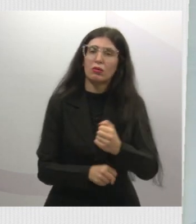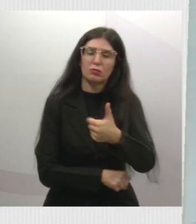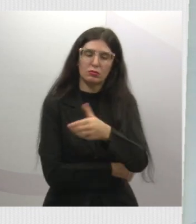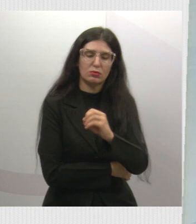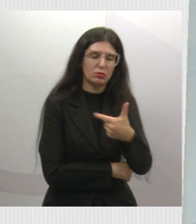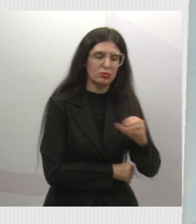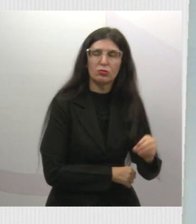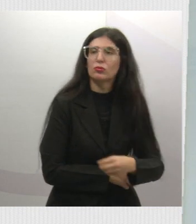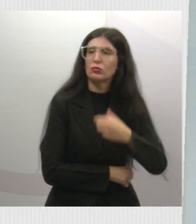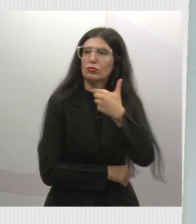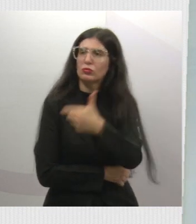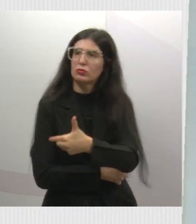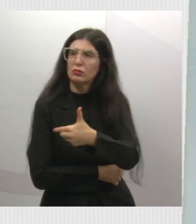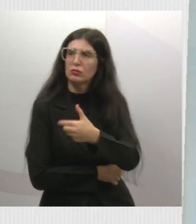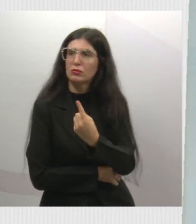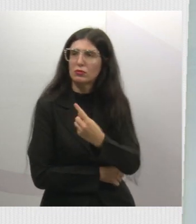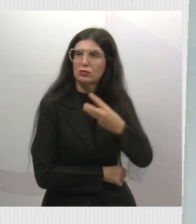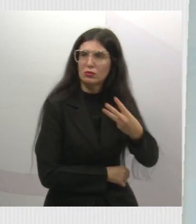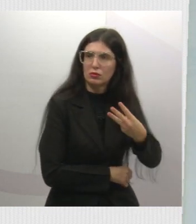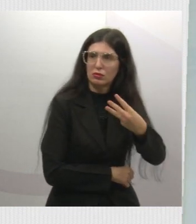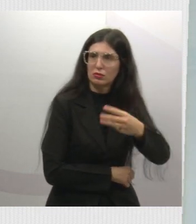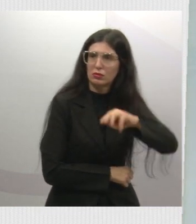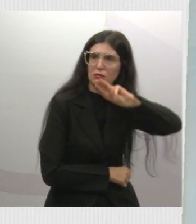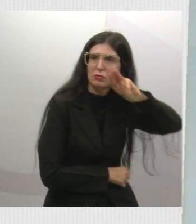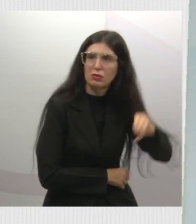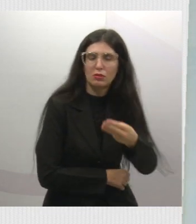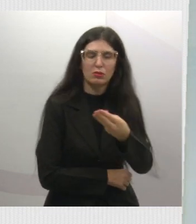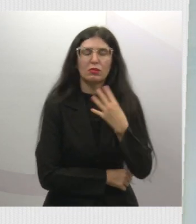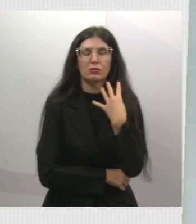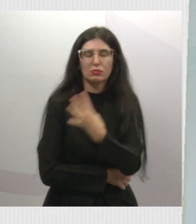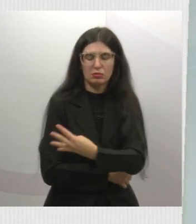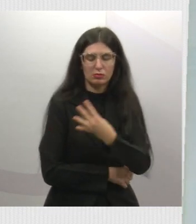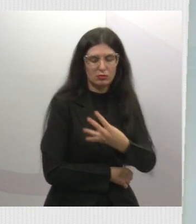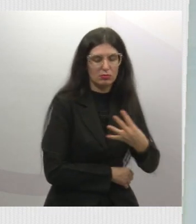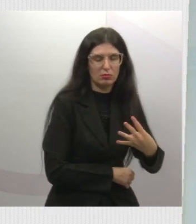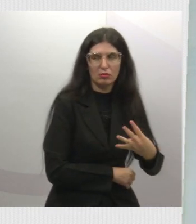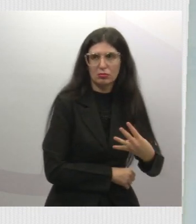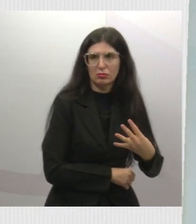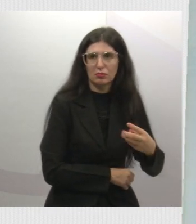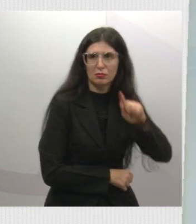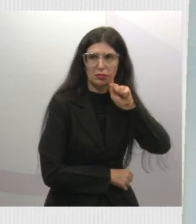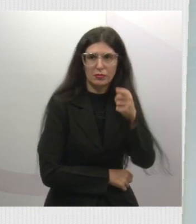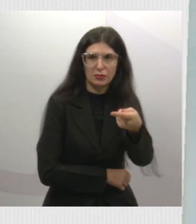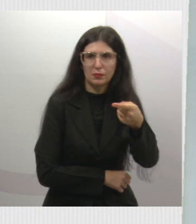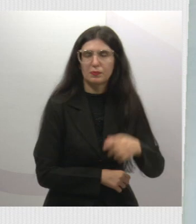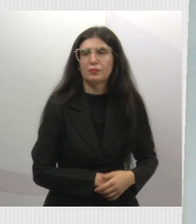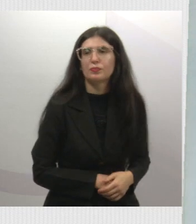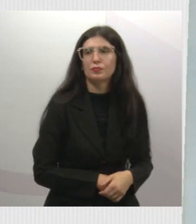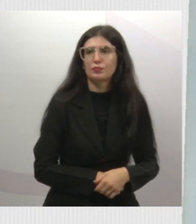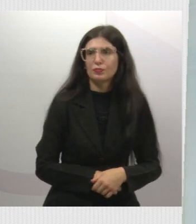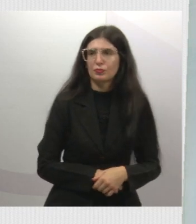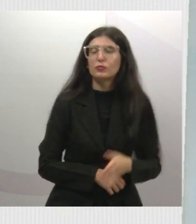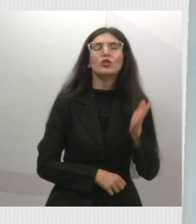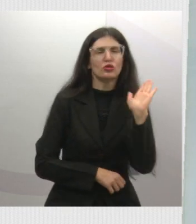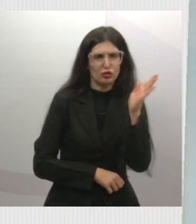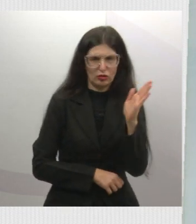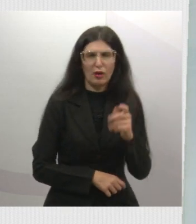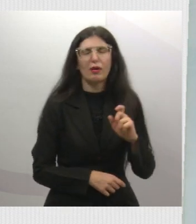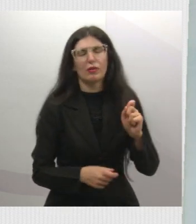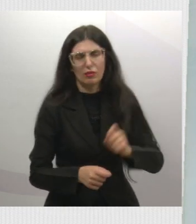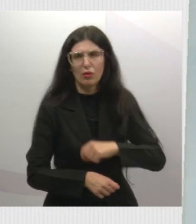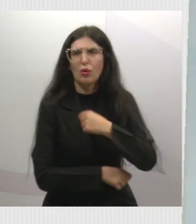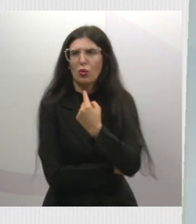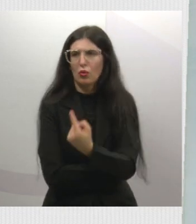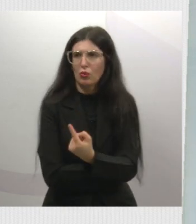213 milhões 444 mil, e foi realizado um montante de 81